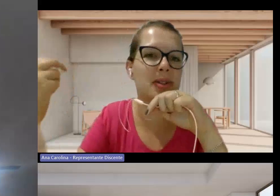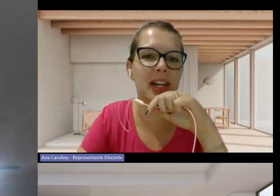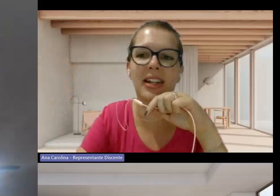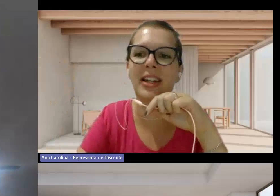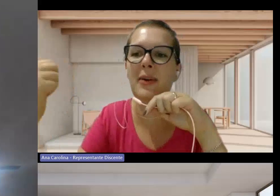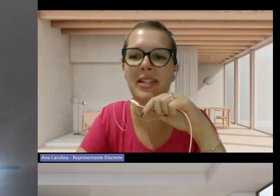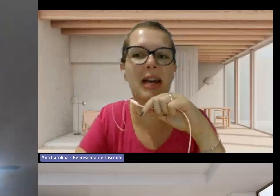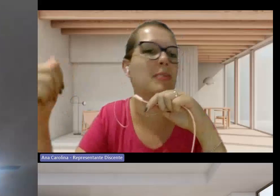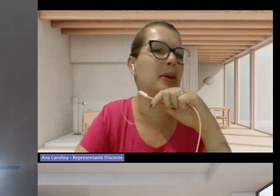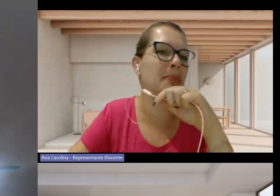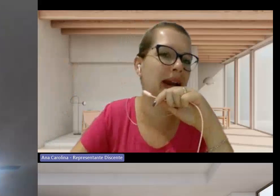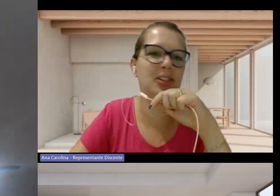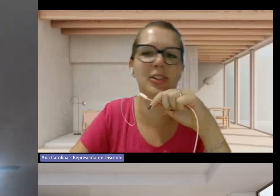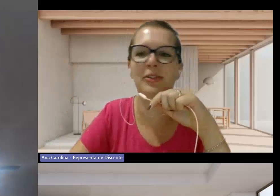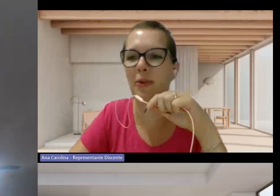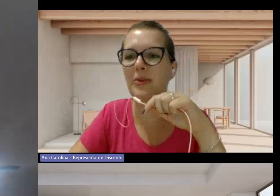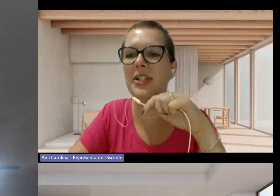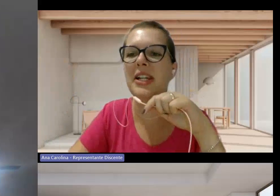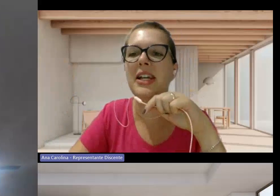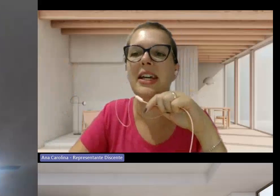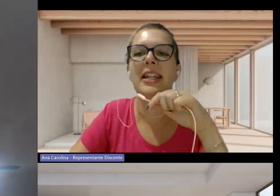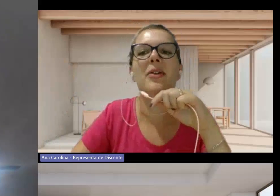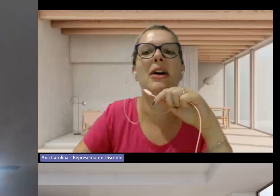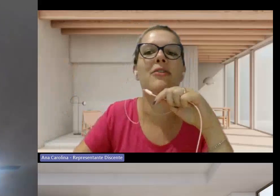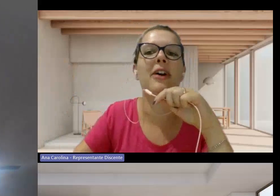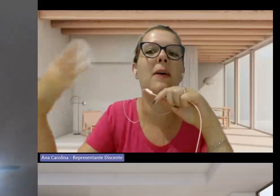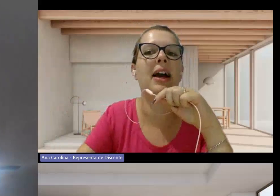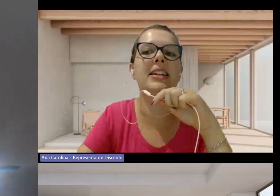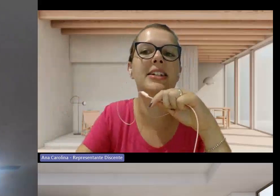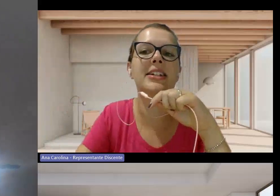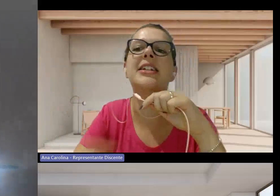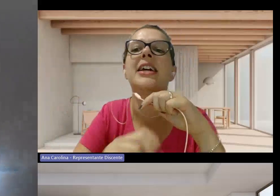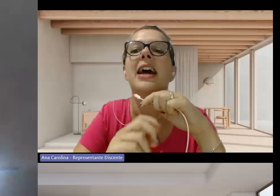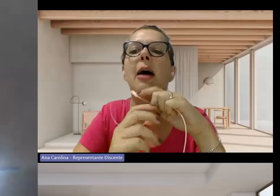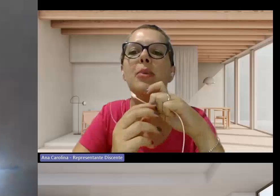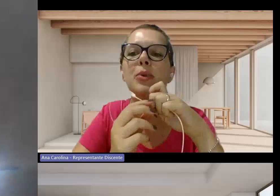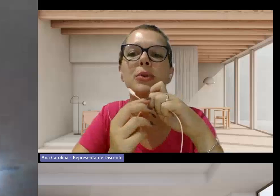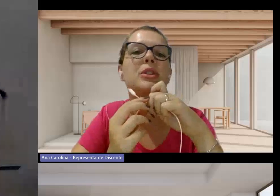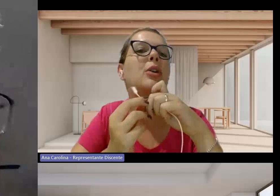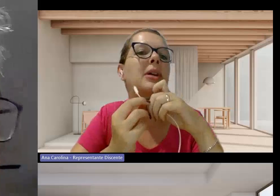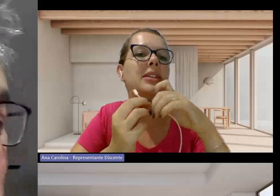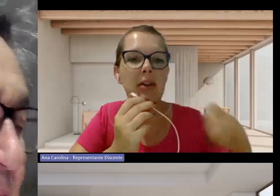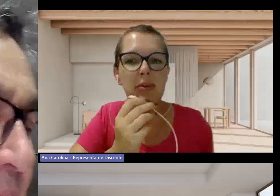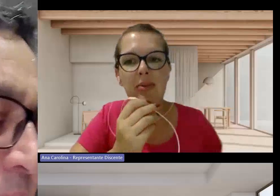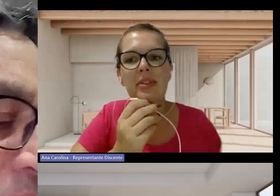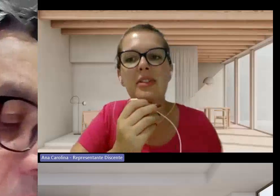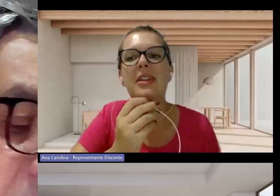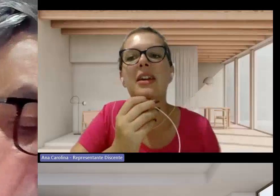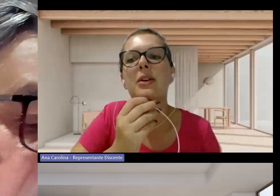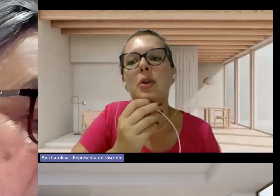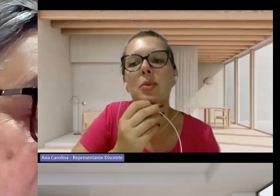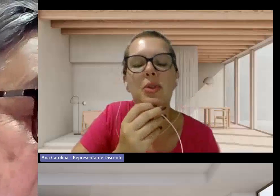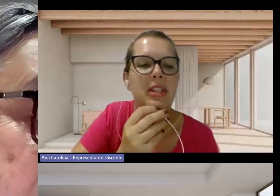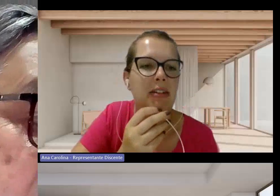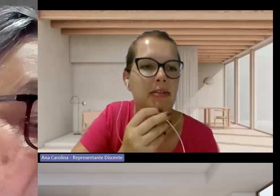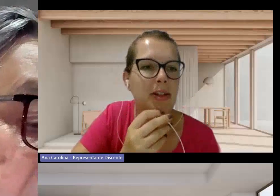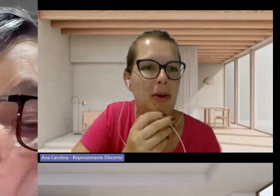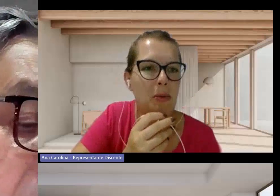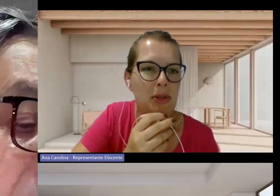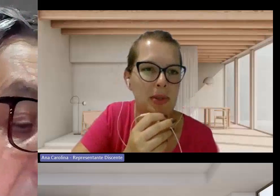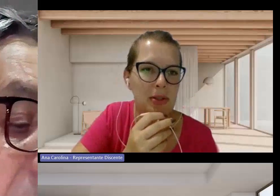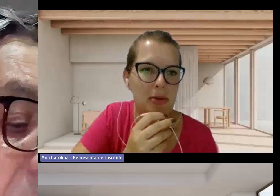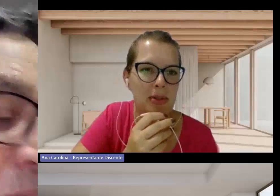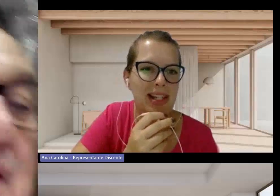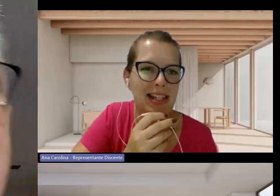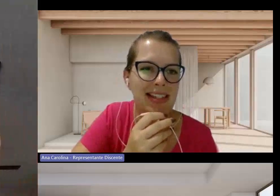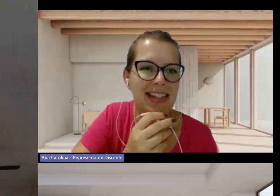o site, é o Instagram, é o WhatsApp, é o marketing, folder, né? O Rafael, a Caiane, a Bruna, o Matheus e o grupo do staff,